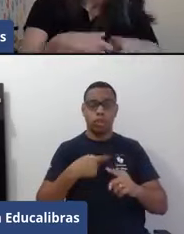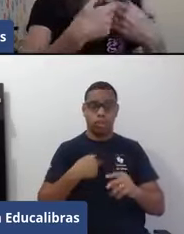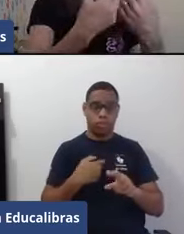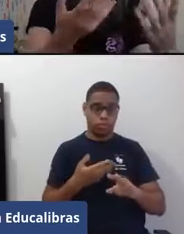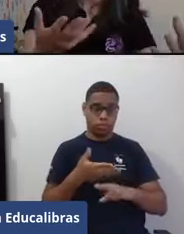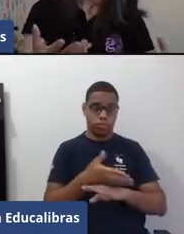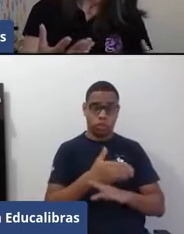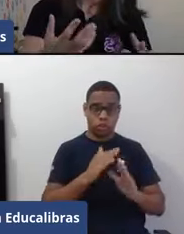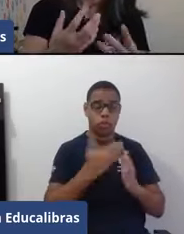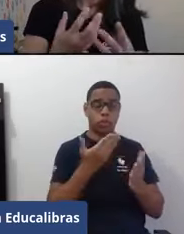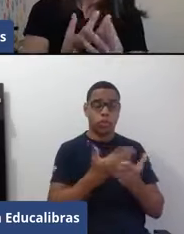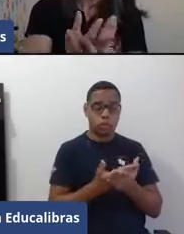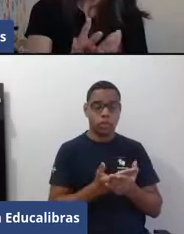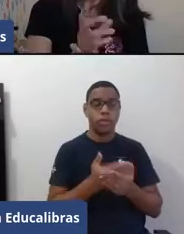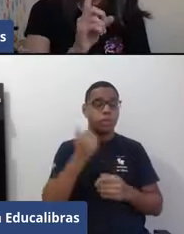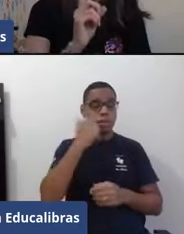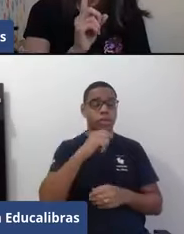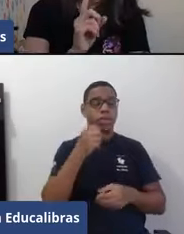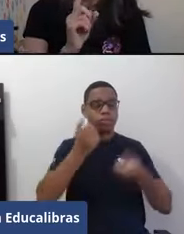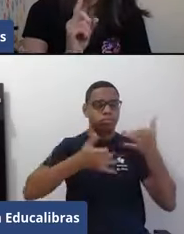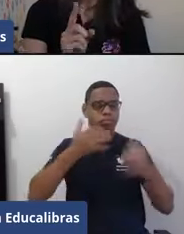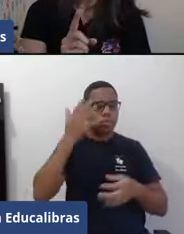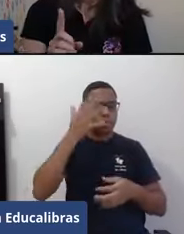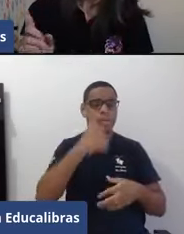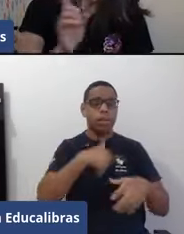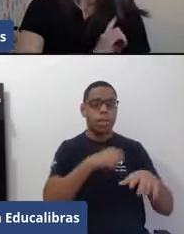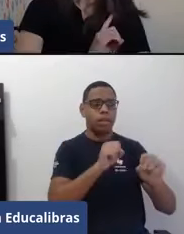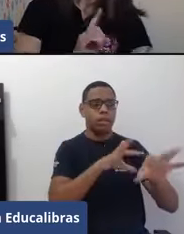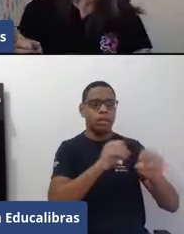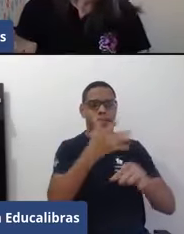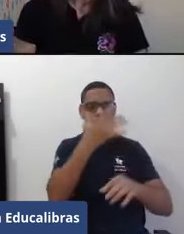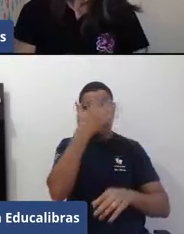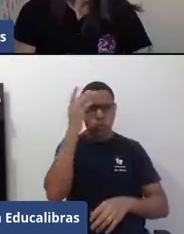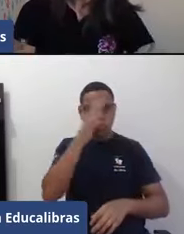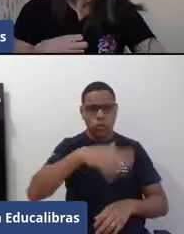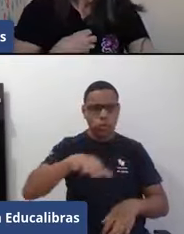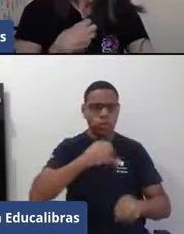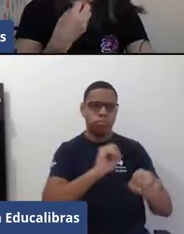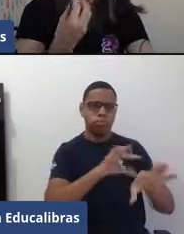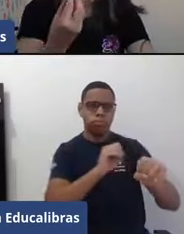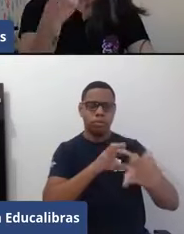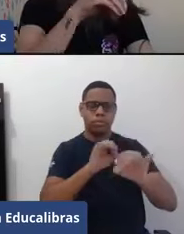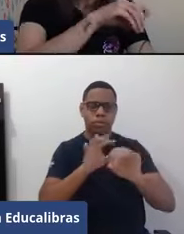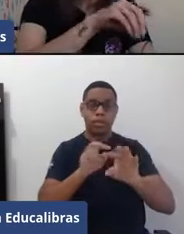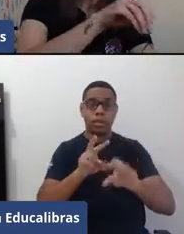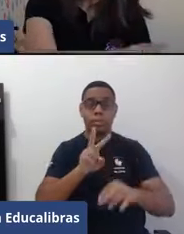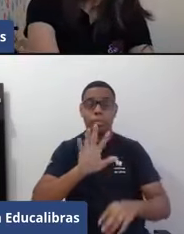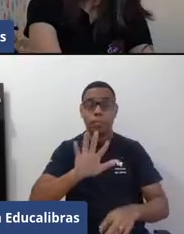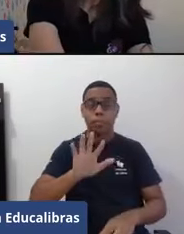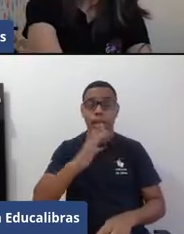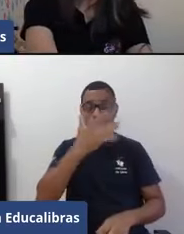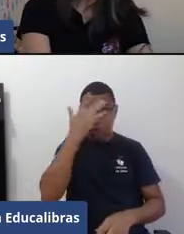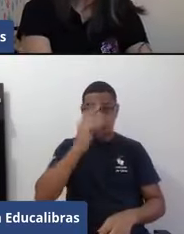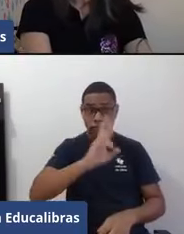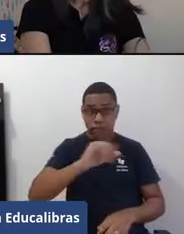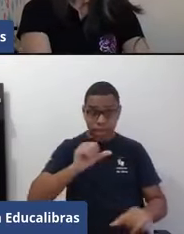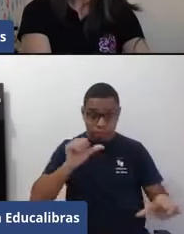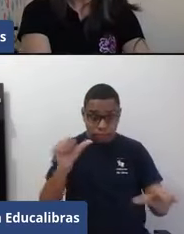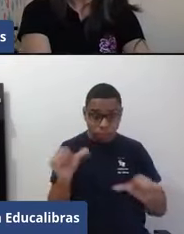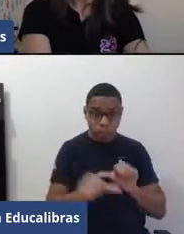uma mãe, ela faz uma palestra, eu sensibilizo as pessoas, mas isso não garante que as pessoas venham a mudar a